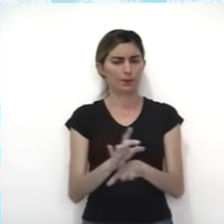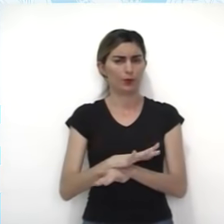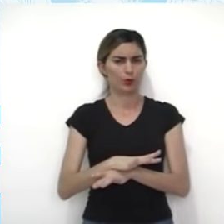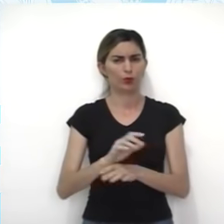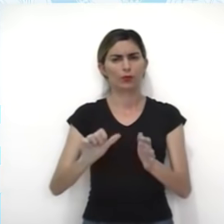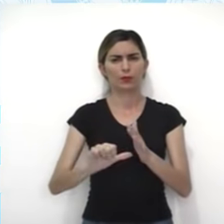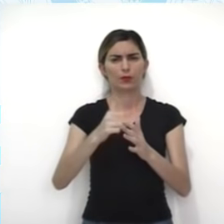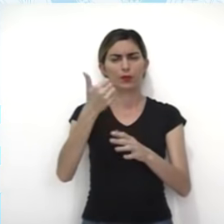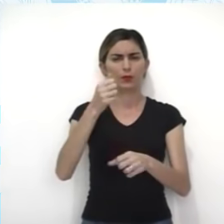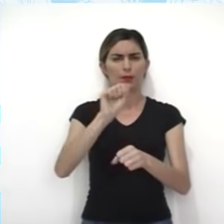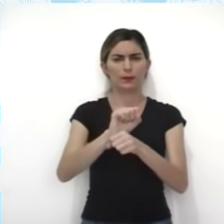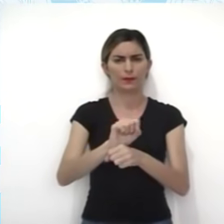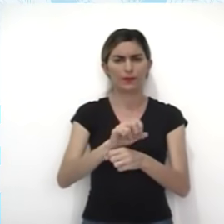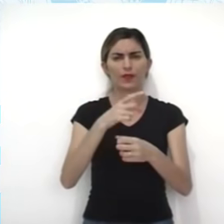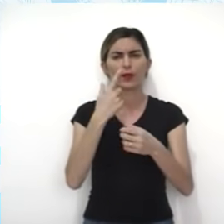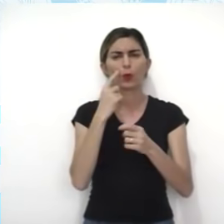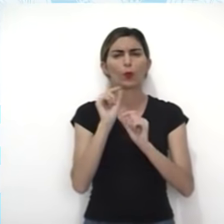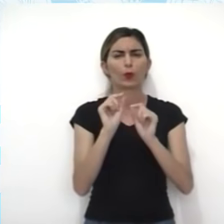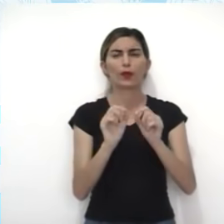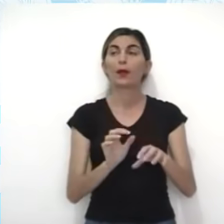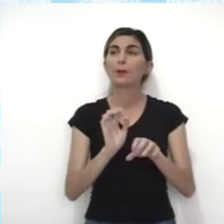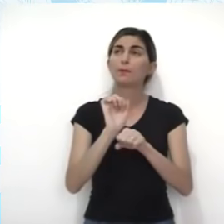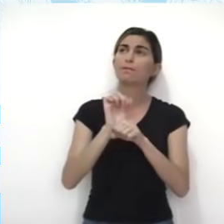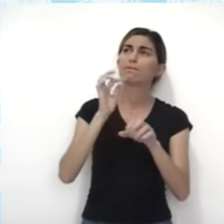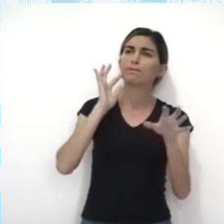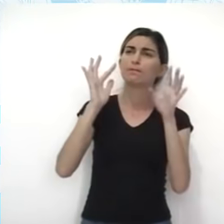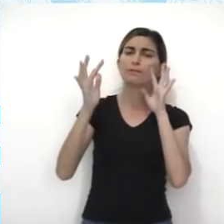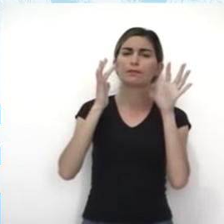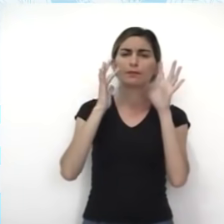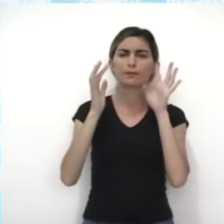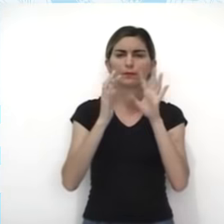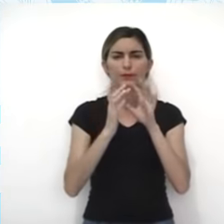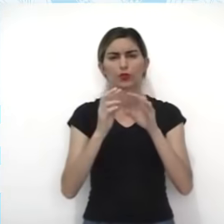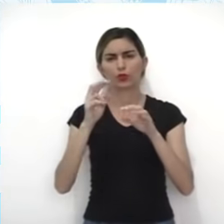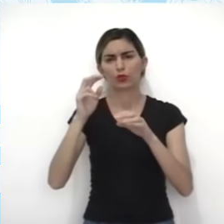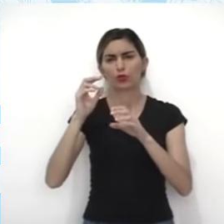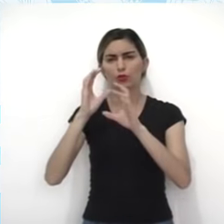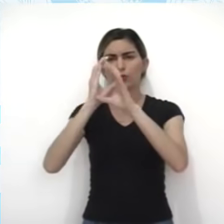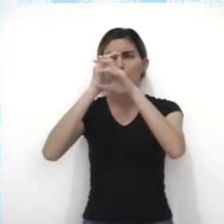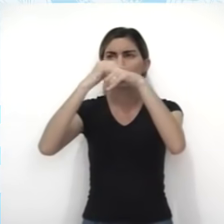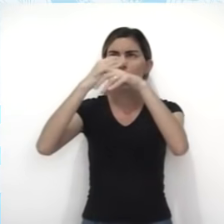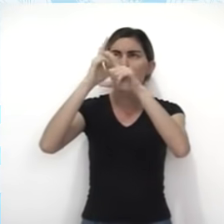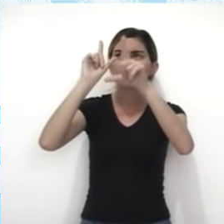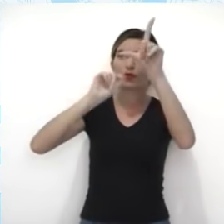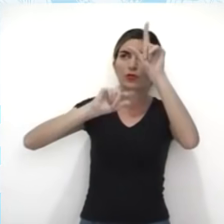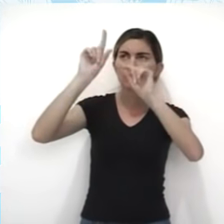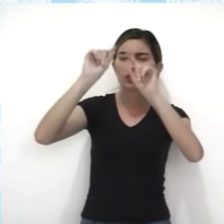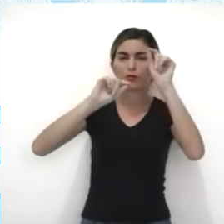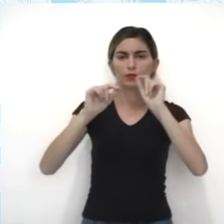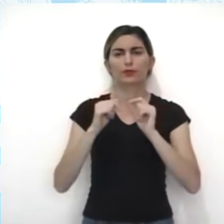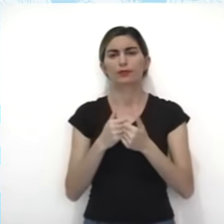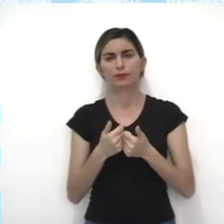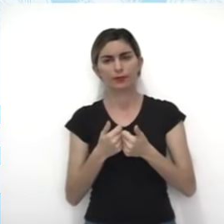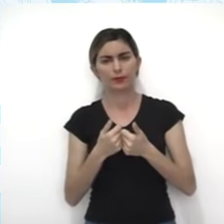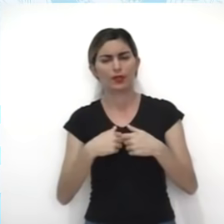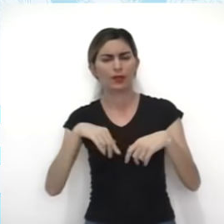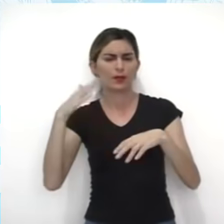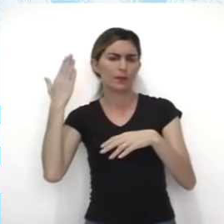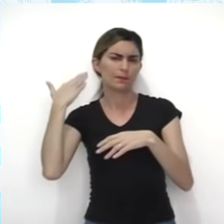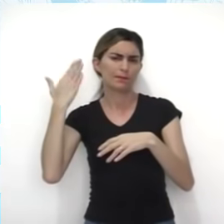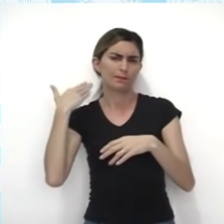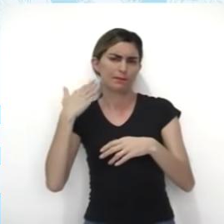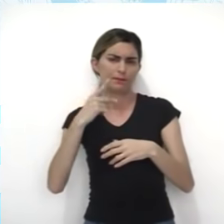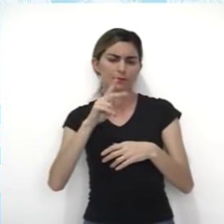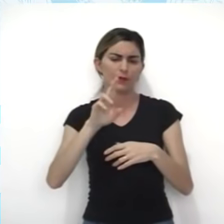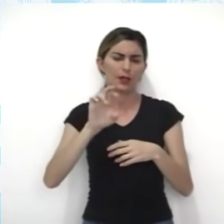realizar a nossa primeira parada que é uma breve história da astronomia vamos conhecer um pouco sobre isso